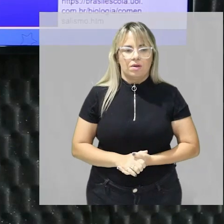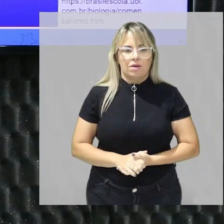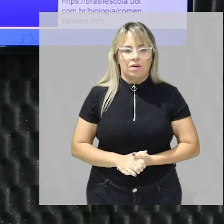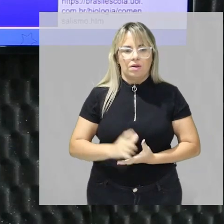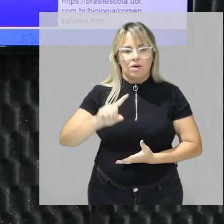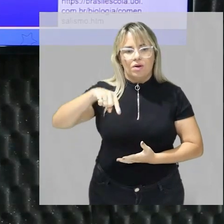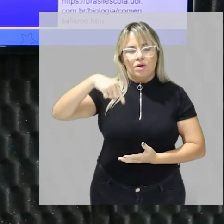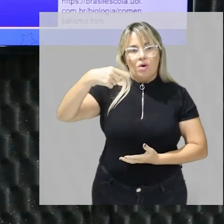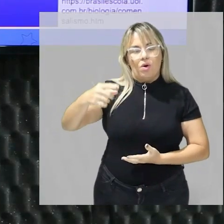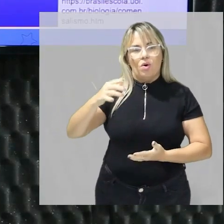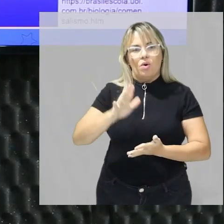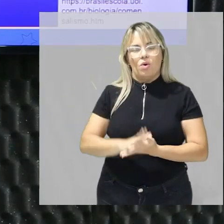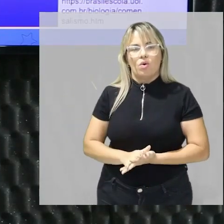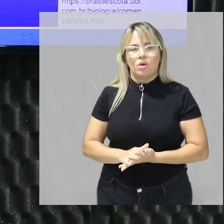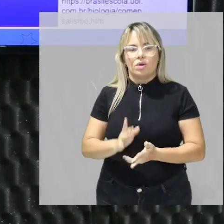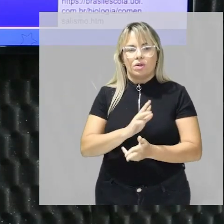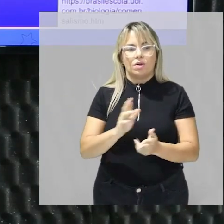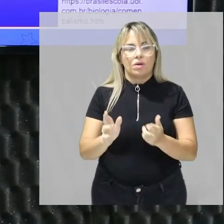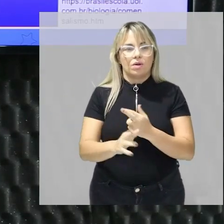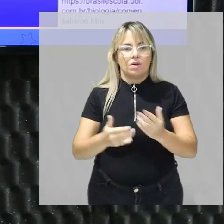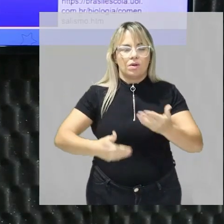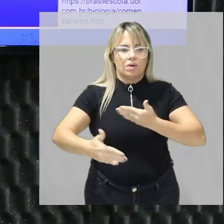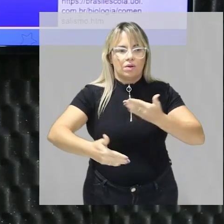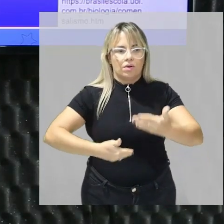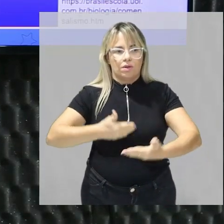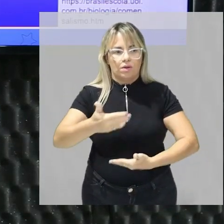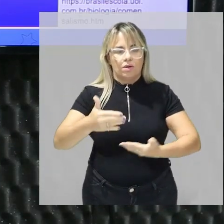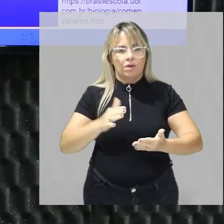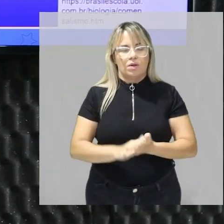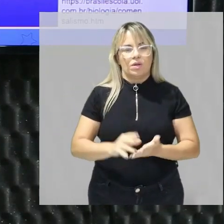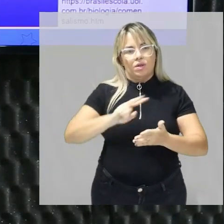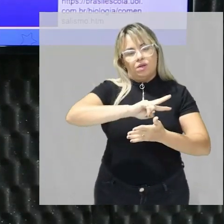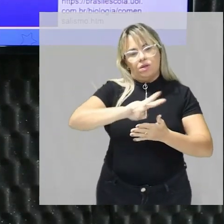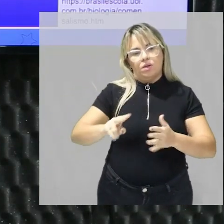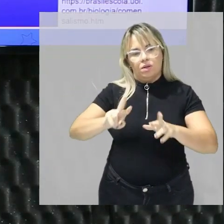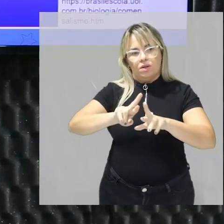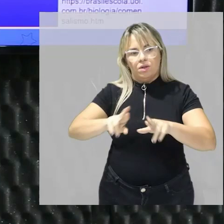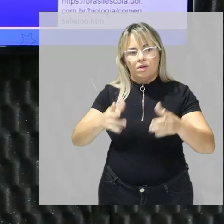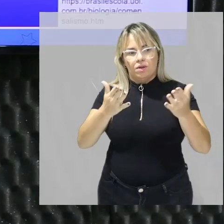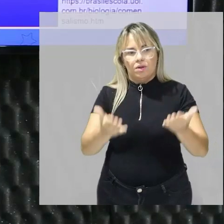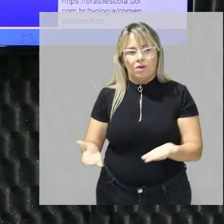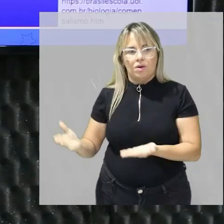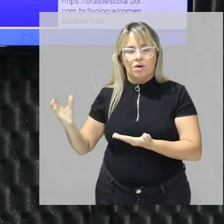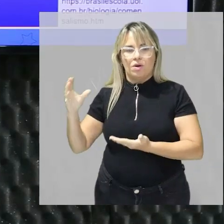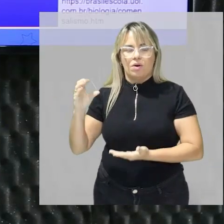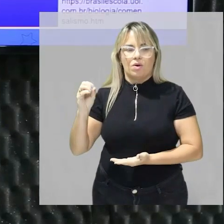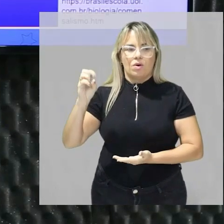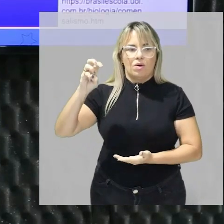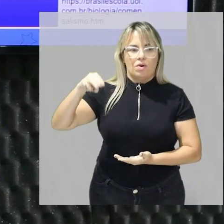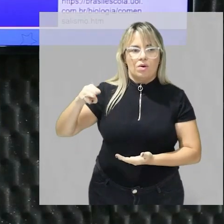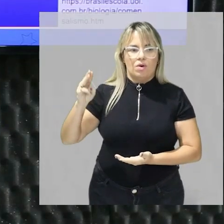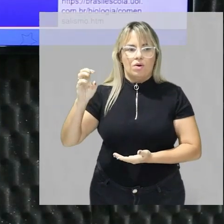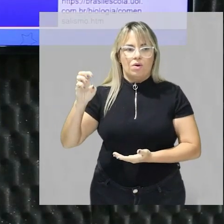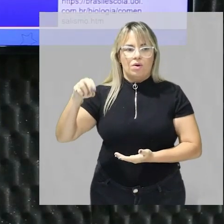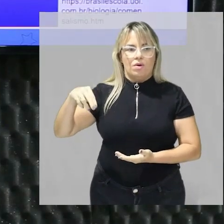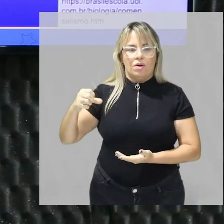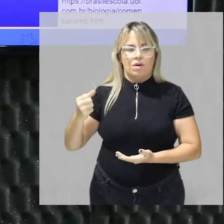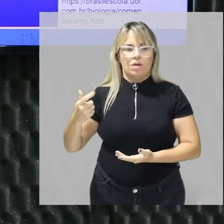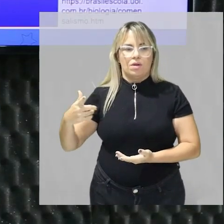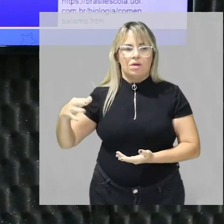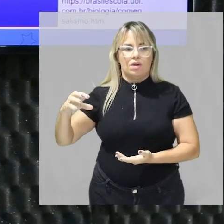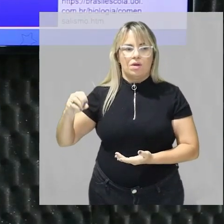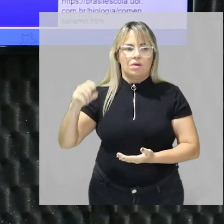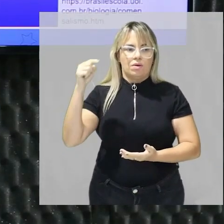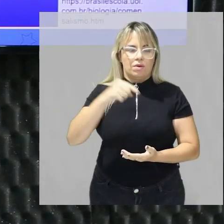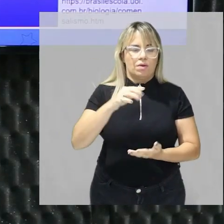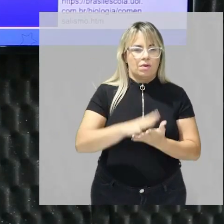Essa outra relação aqui, uma relação que ocorre entre indivíduos de espécies diferentes, é o comensalismo. Percebam que eu tenho um sinalzinho de mais e